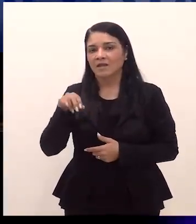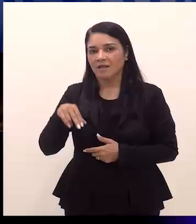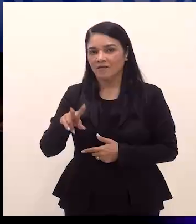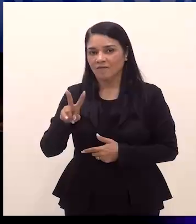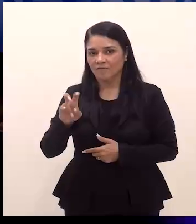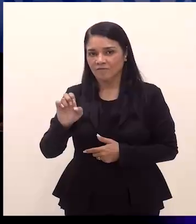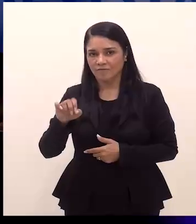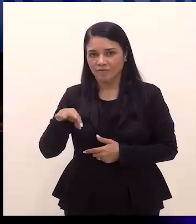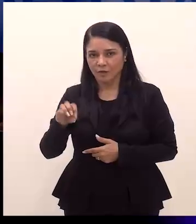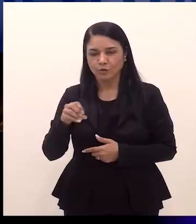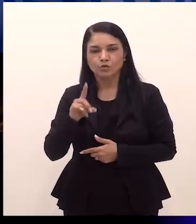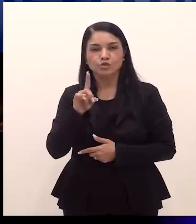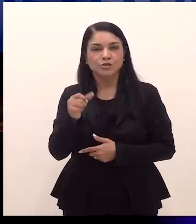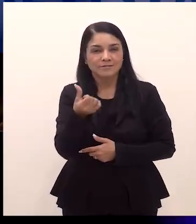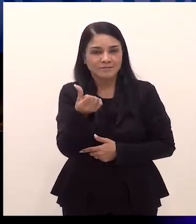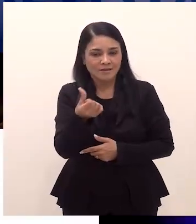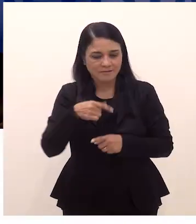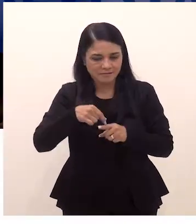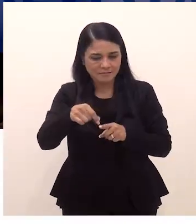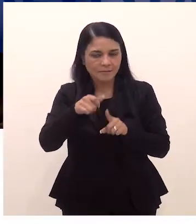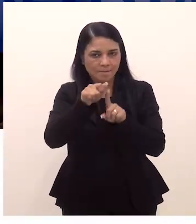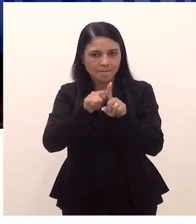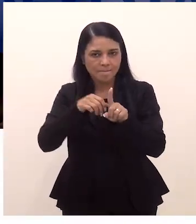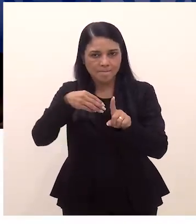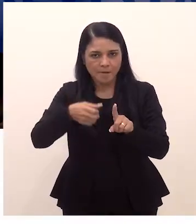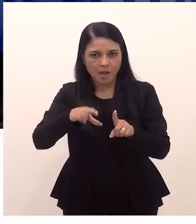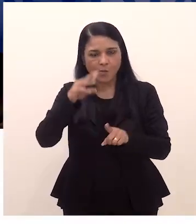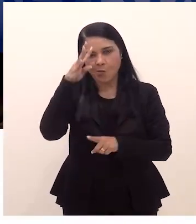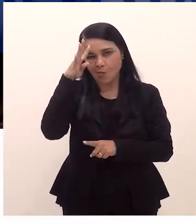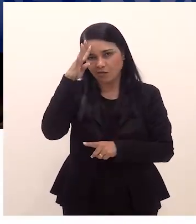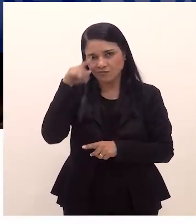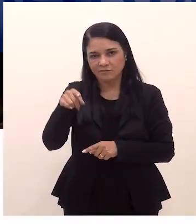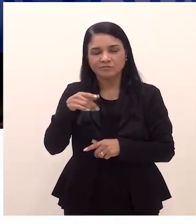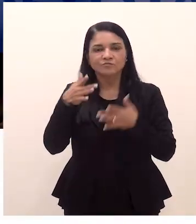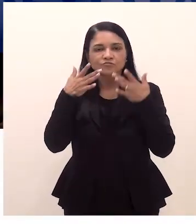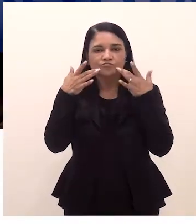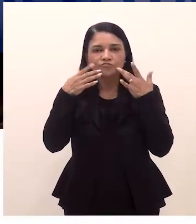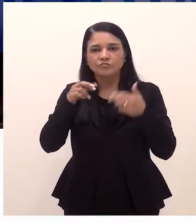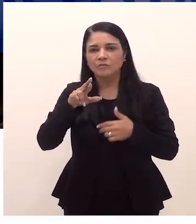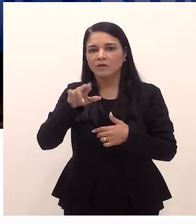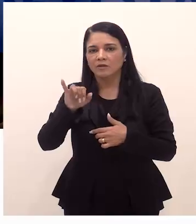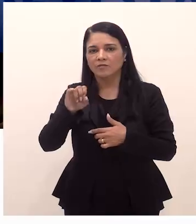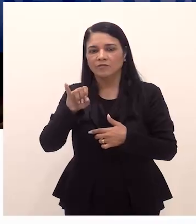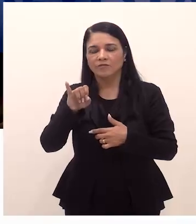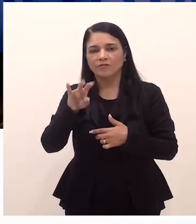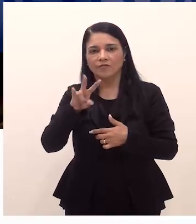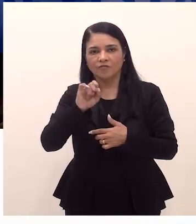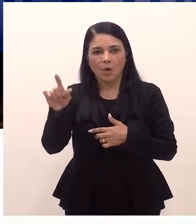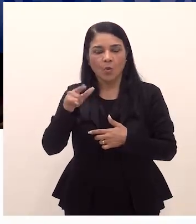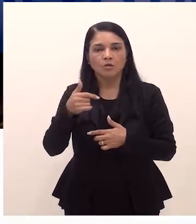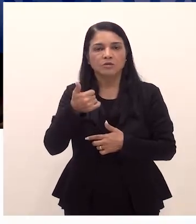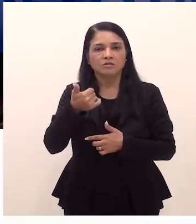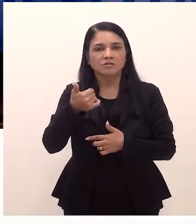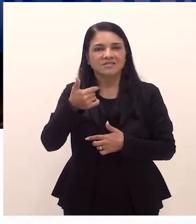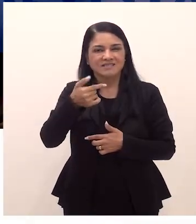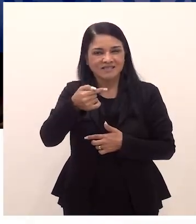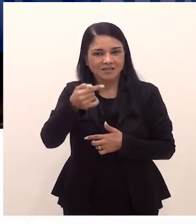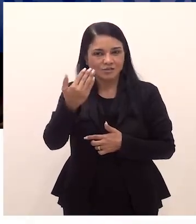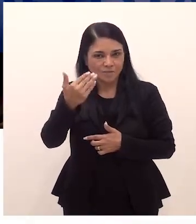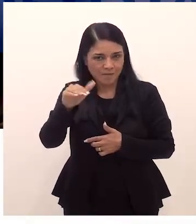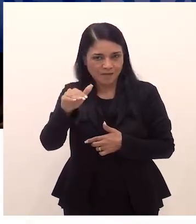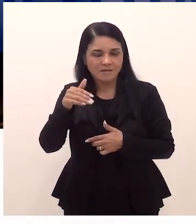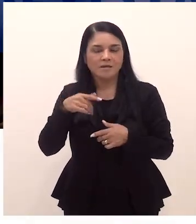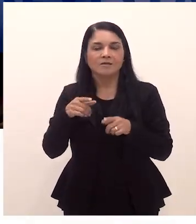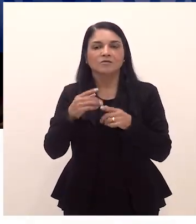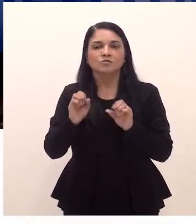O Inventos vai acontecer no dia 6 de maio, agora, na quarta-feira, no Teatro Rival, às 19h30. É